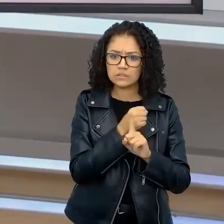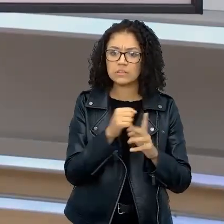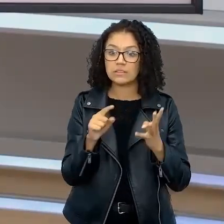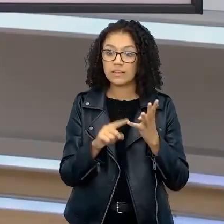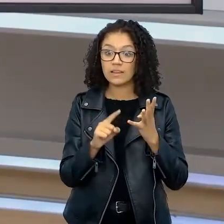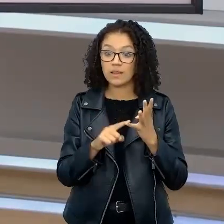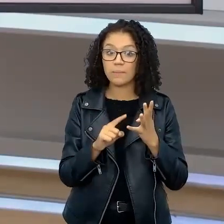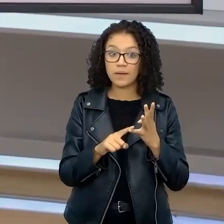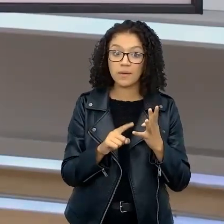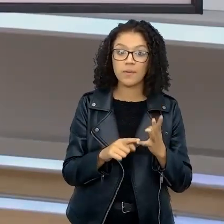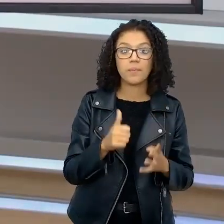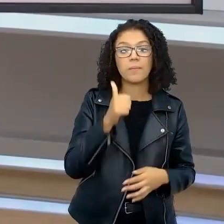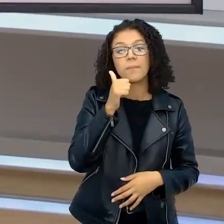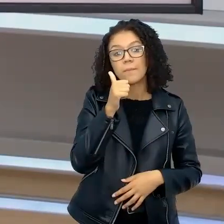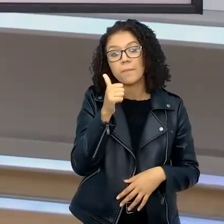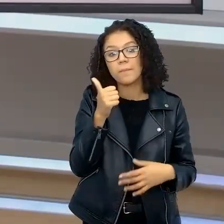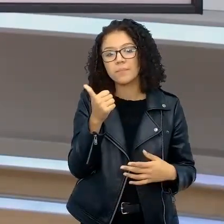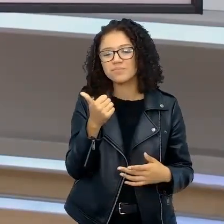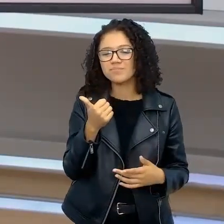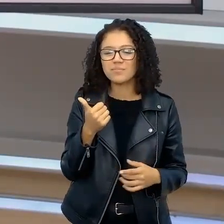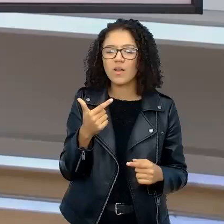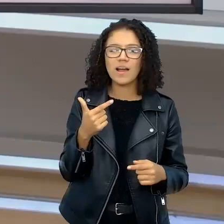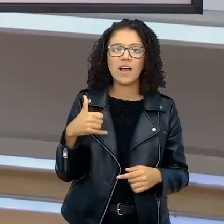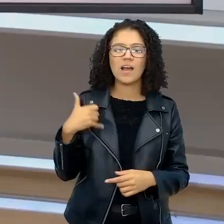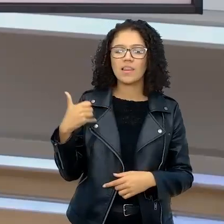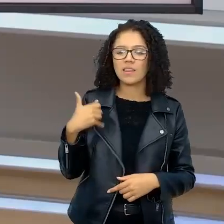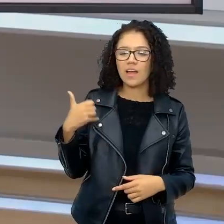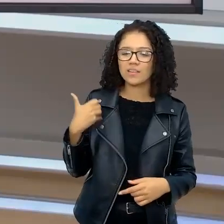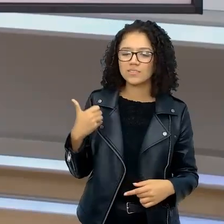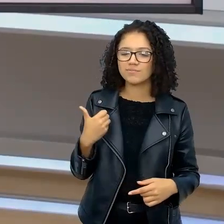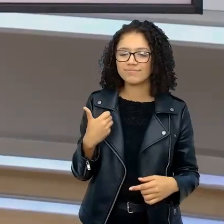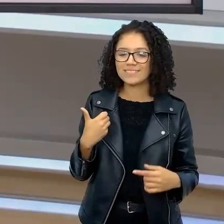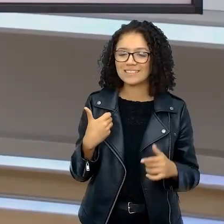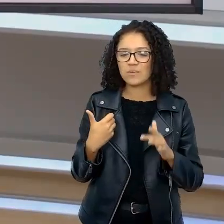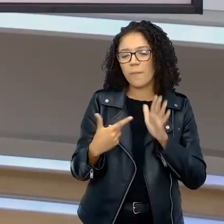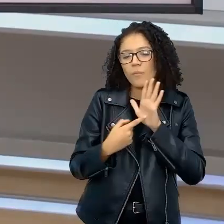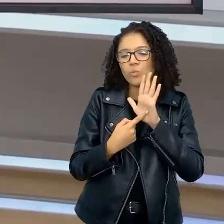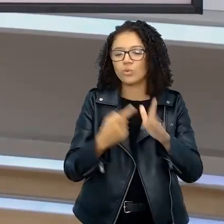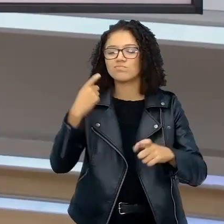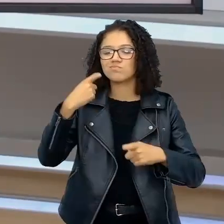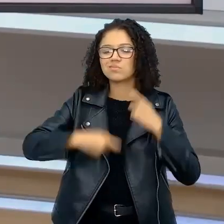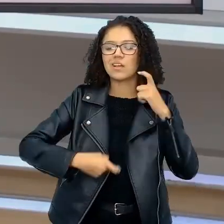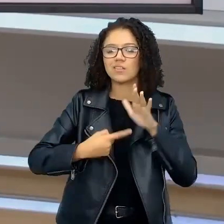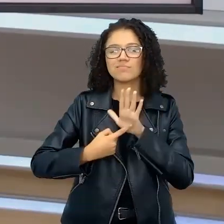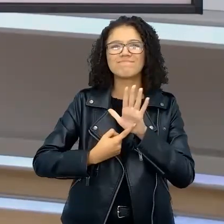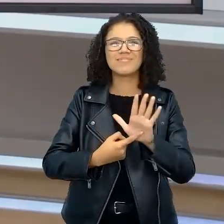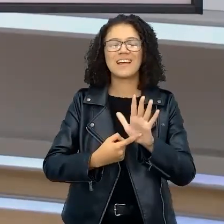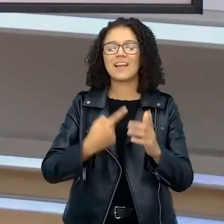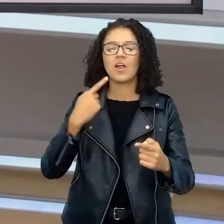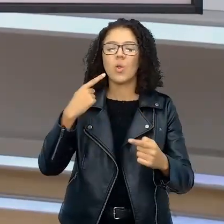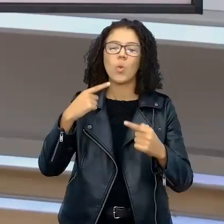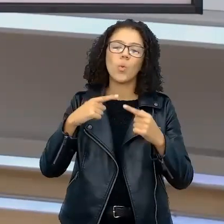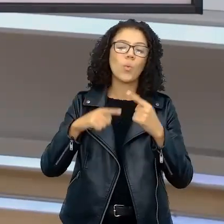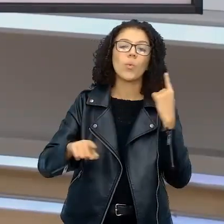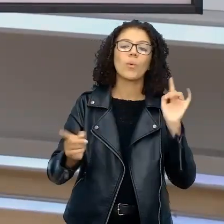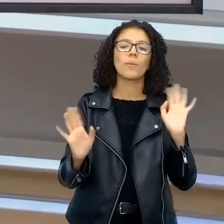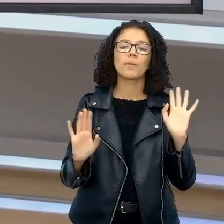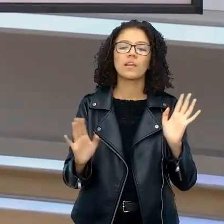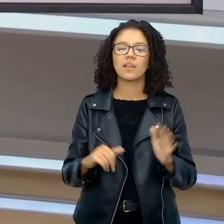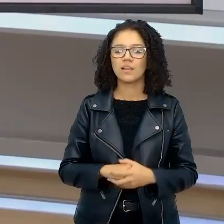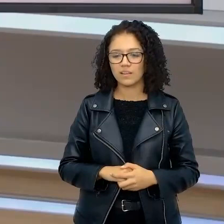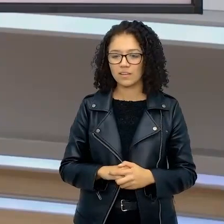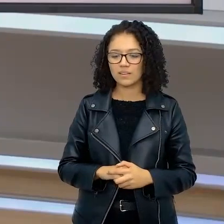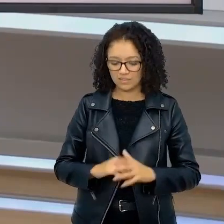ou seja, são comportamentos que são inadequados, né? Quando a gente pensa em questão de sexualidade, que são inadequados para a faixa etária dessa